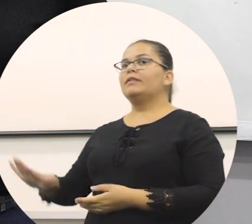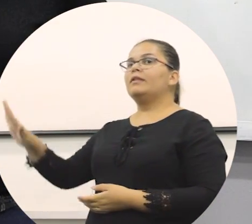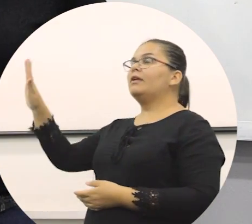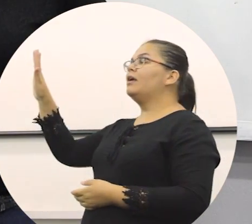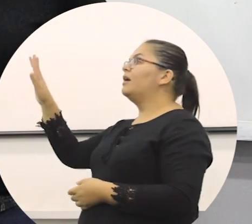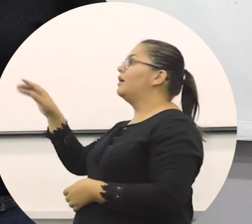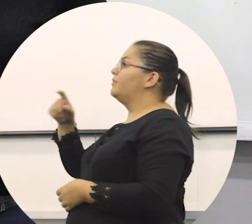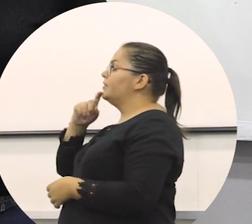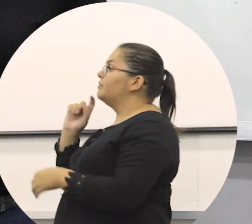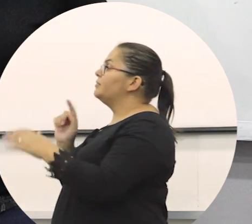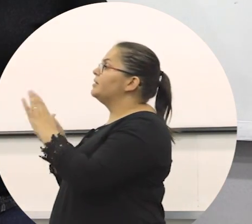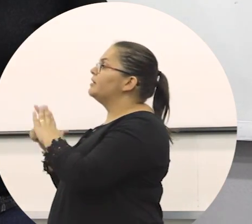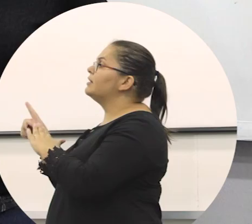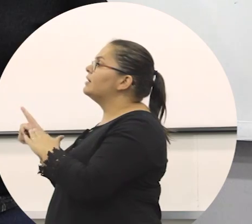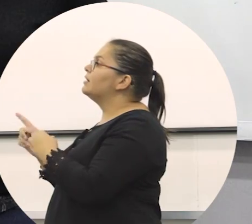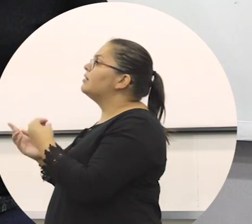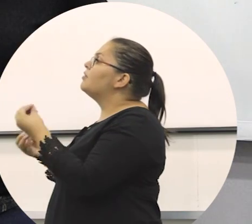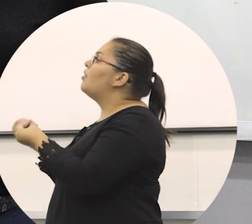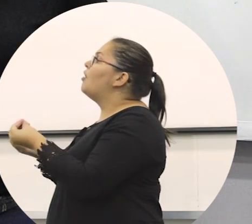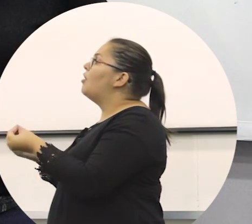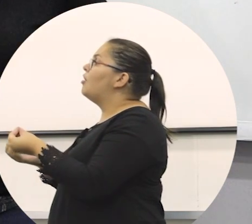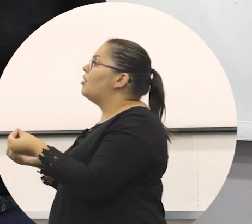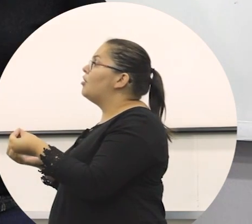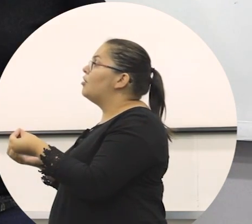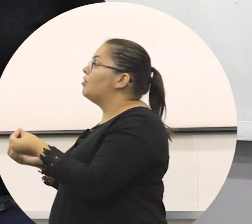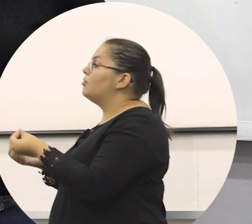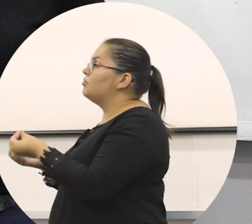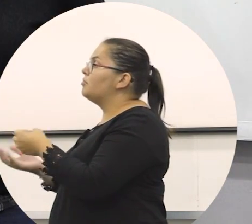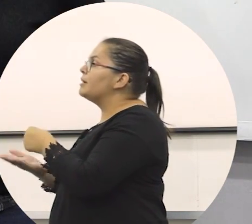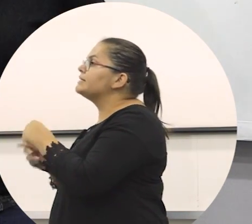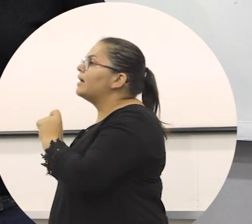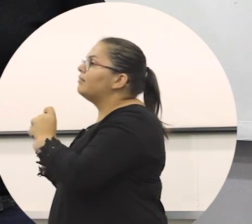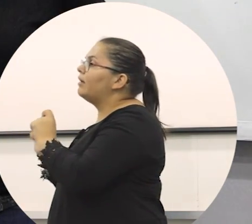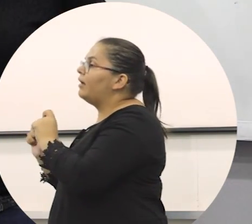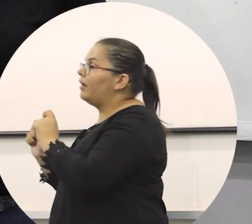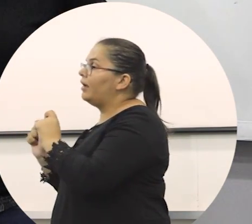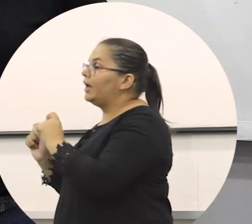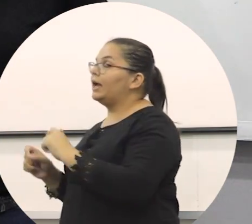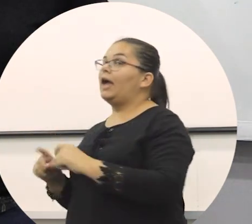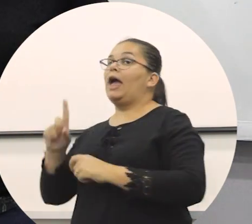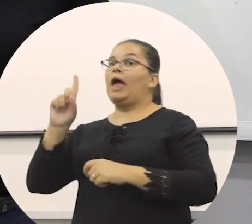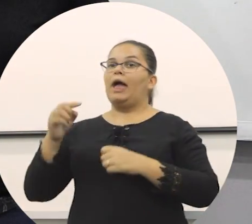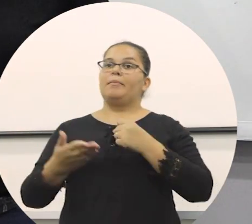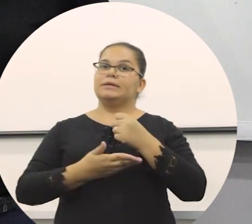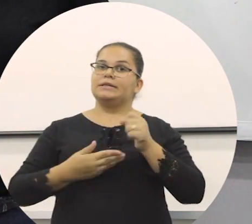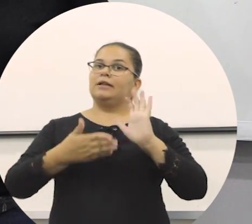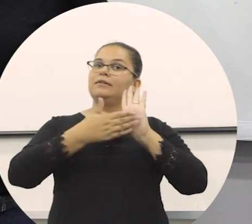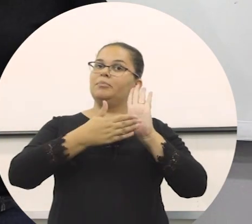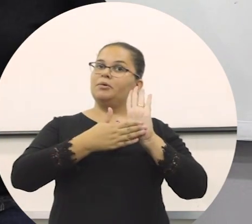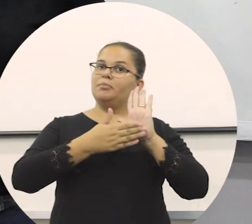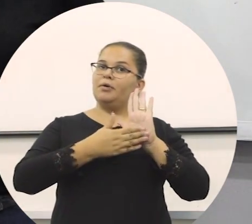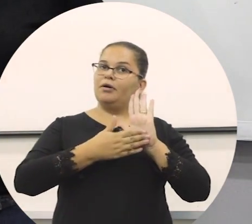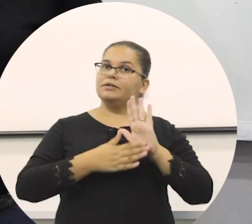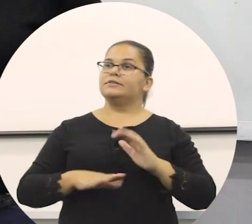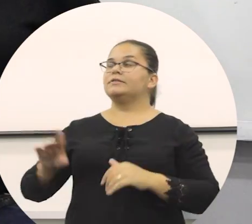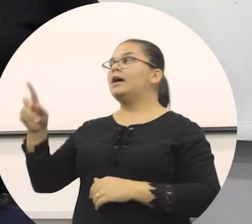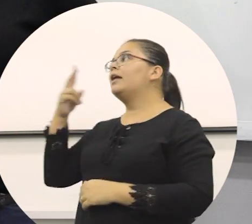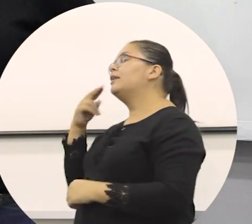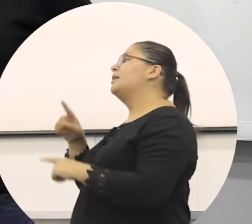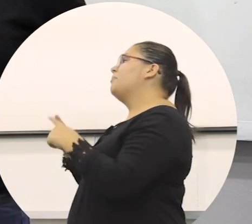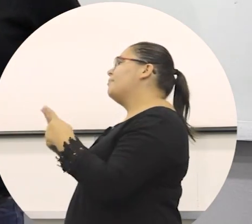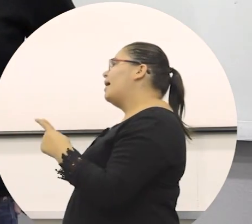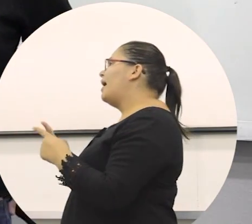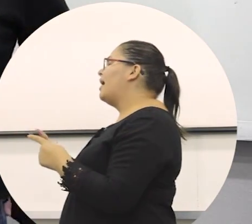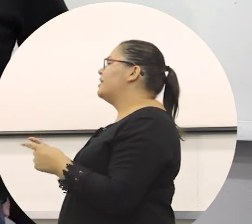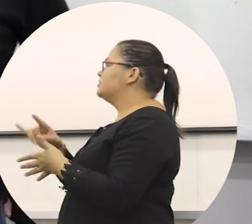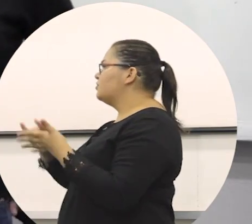Mas é que a gente baseado sabe que o verdinho... Não, baseado, não. Exatamente. Mas é que a gente sabe que o verdinho tem problemas. Sim, acho que todos eles